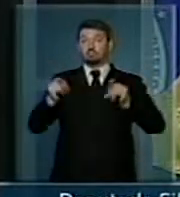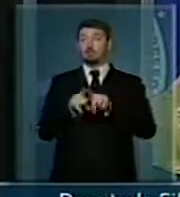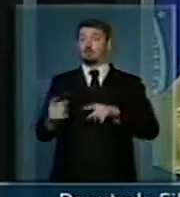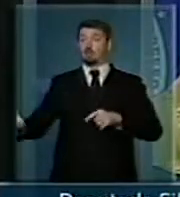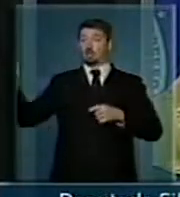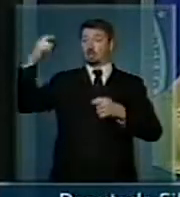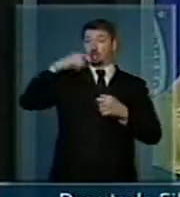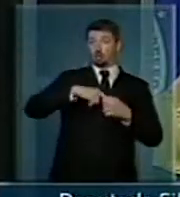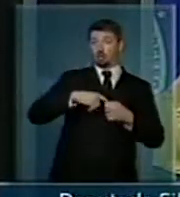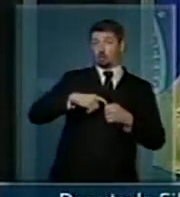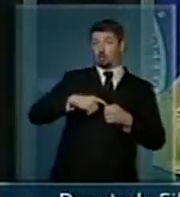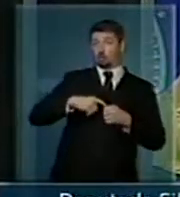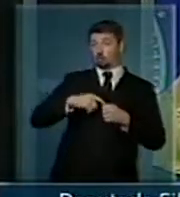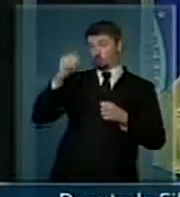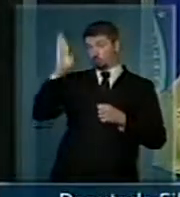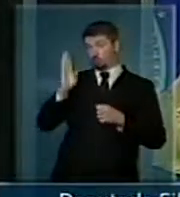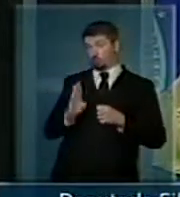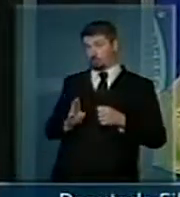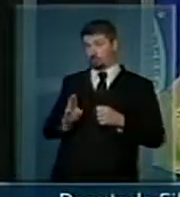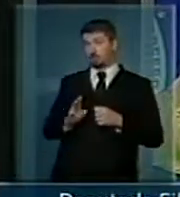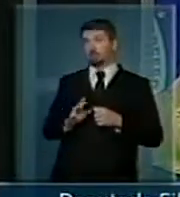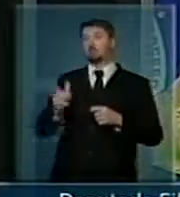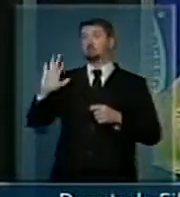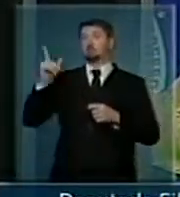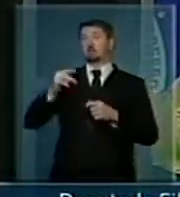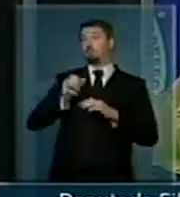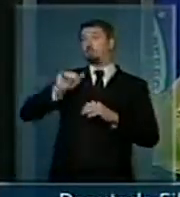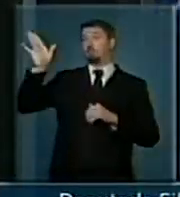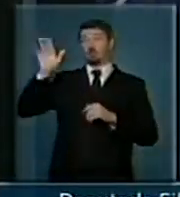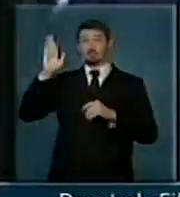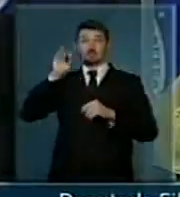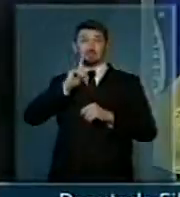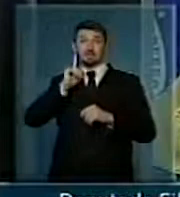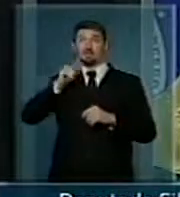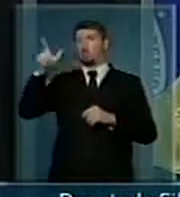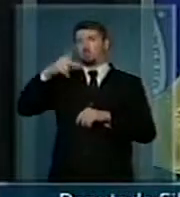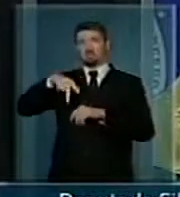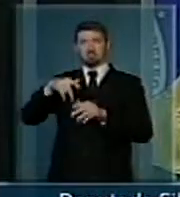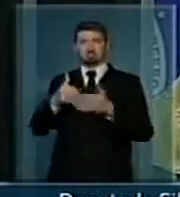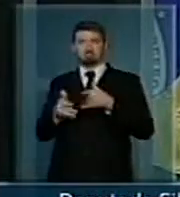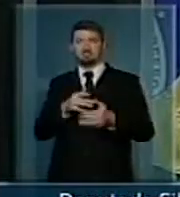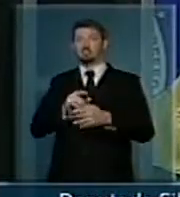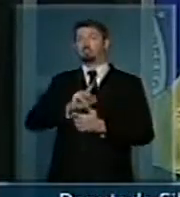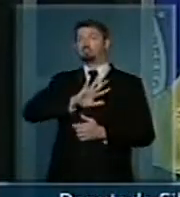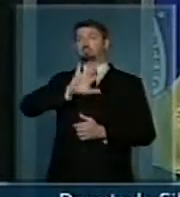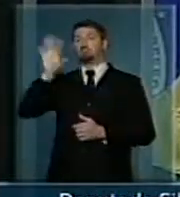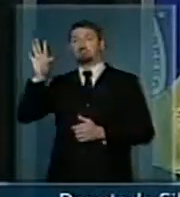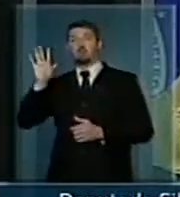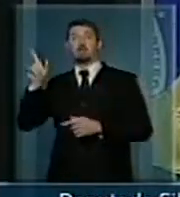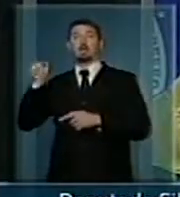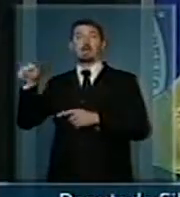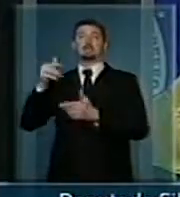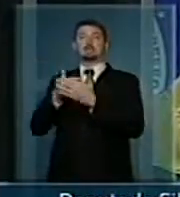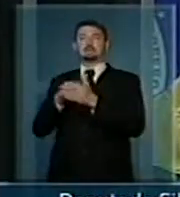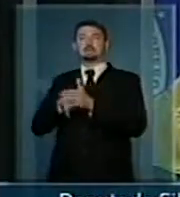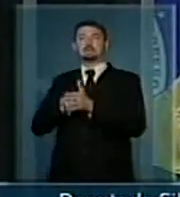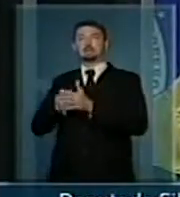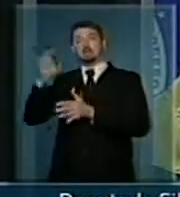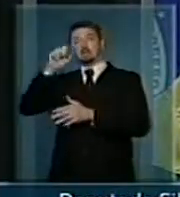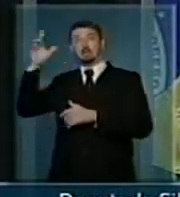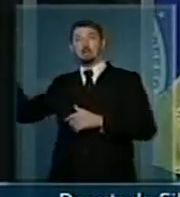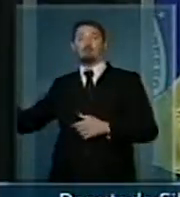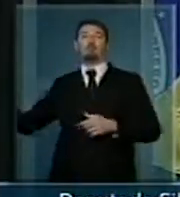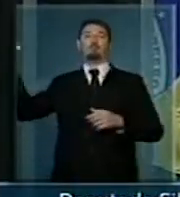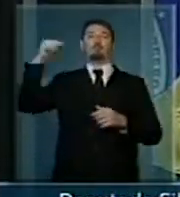de cientistas brasileiros radicados no exterior, mas o programa não se limita apenas a este